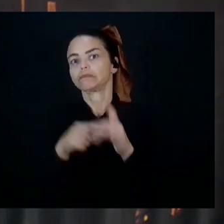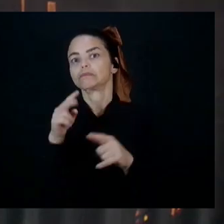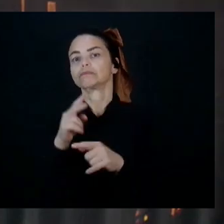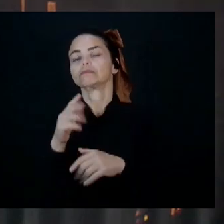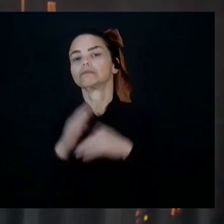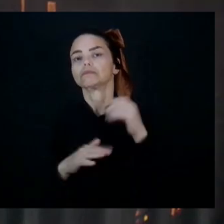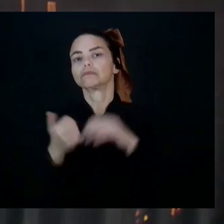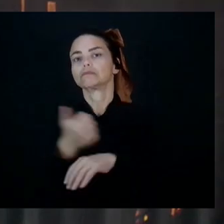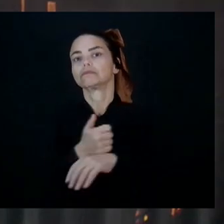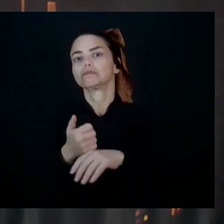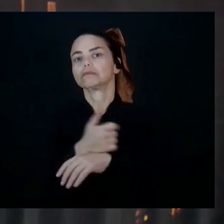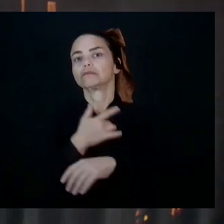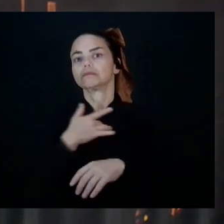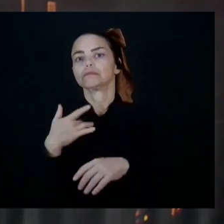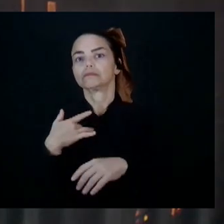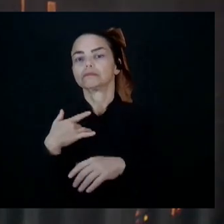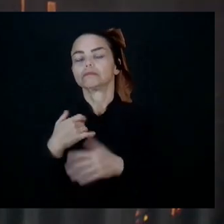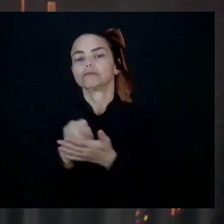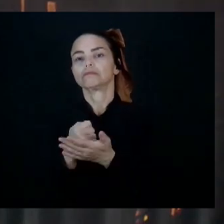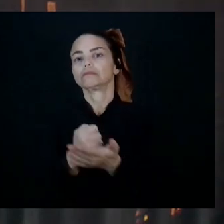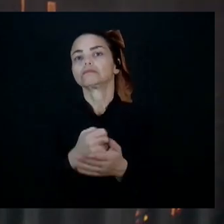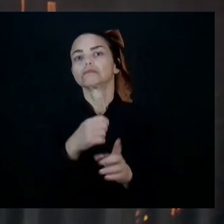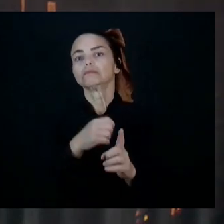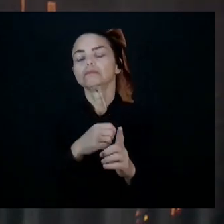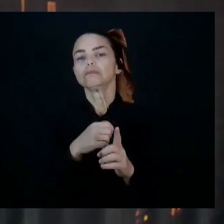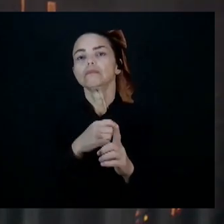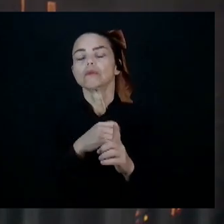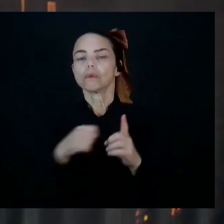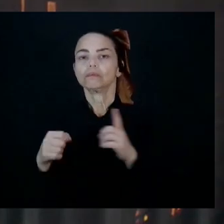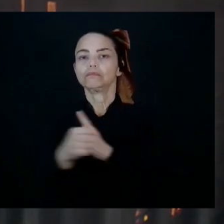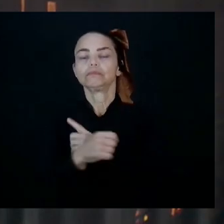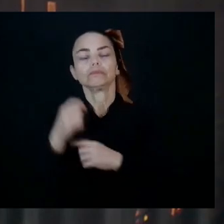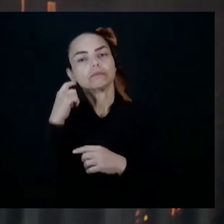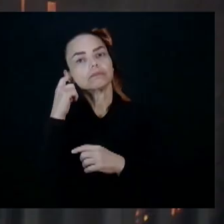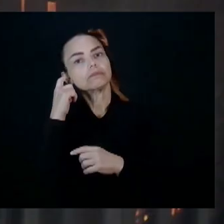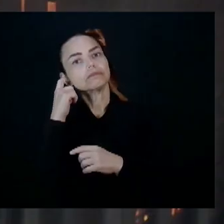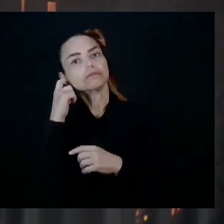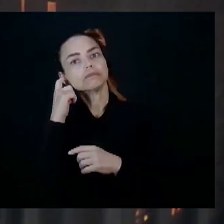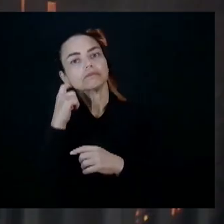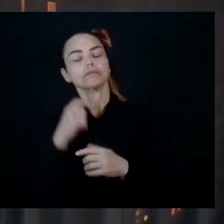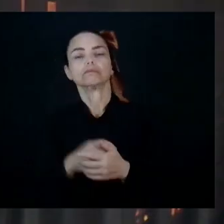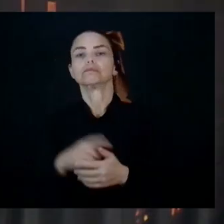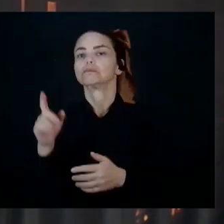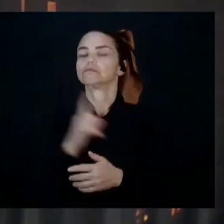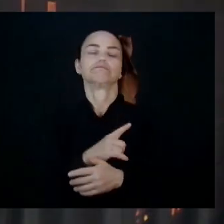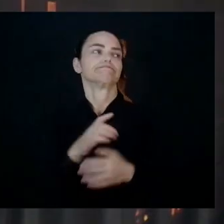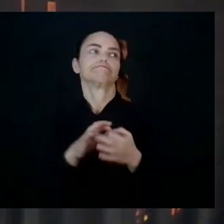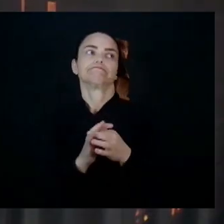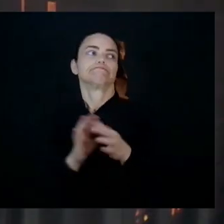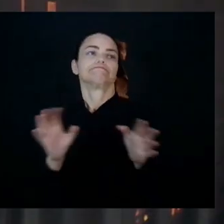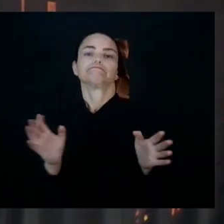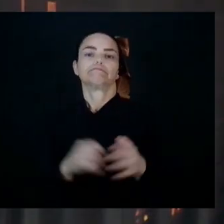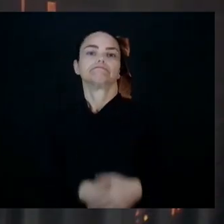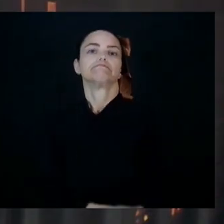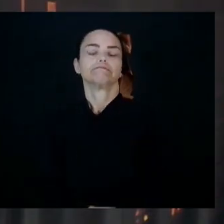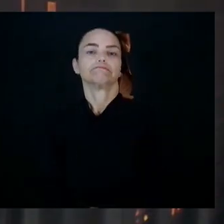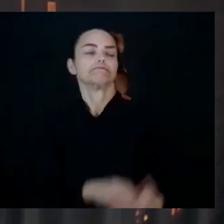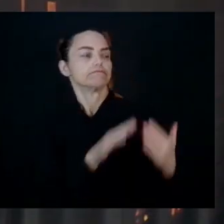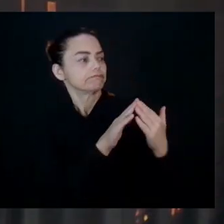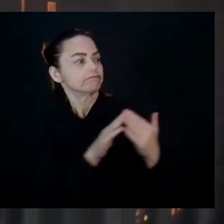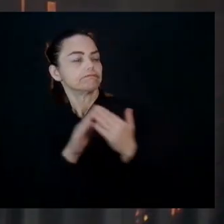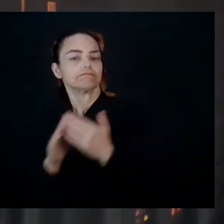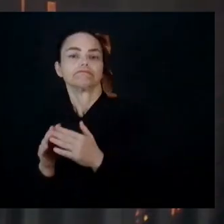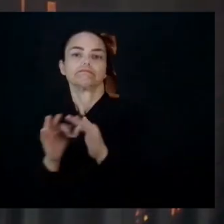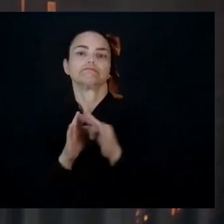saúde e da assistência social. Olha aí. Né? Então, não vem espontaneamente, né, da vizinhança ou dos familiares. Sim.